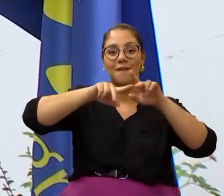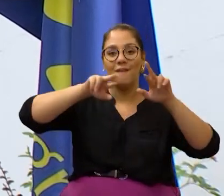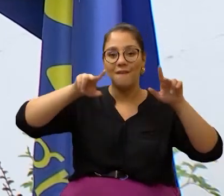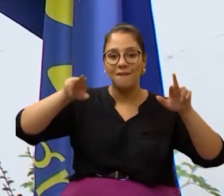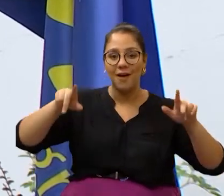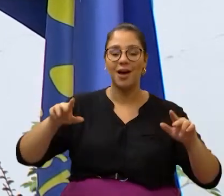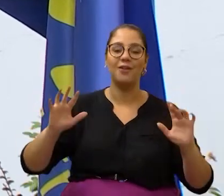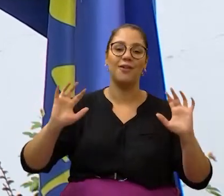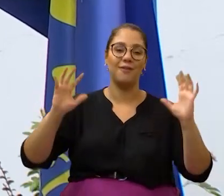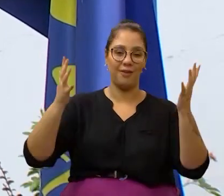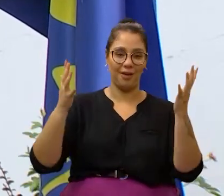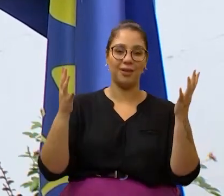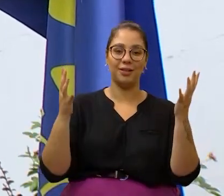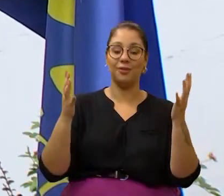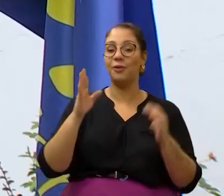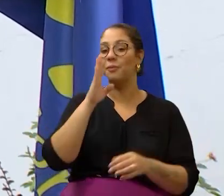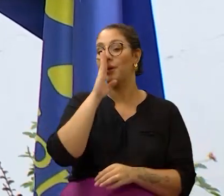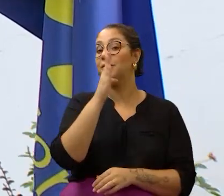eventos,